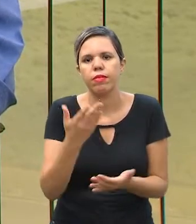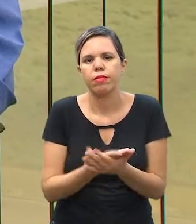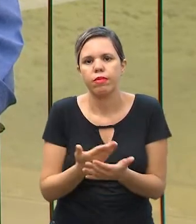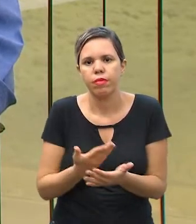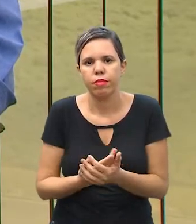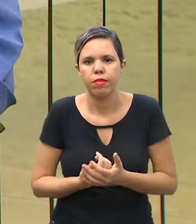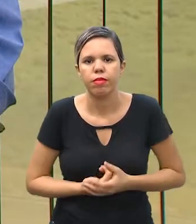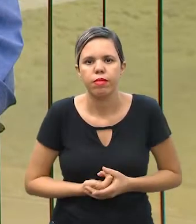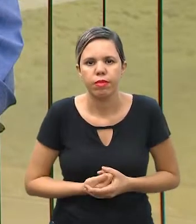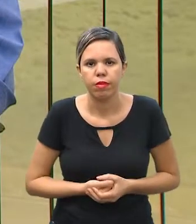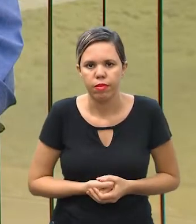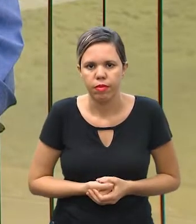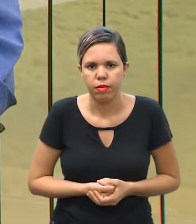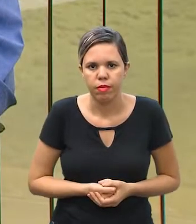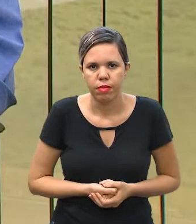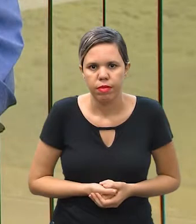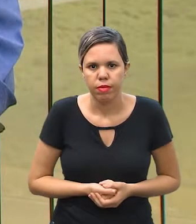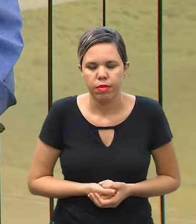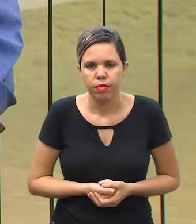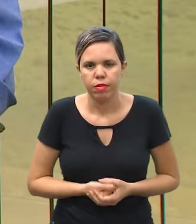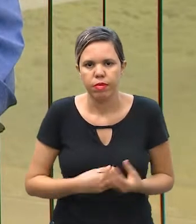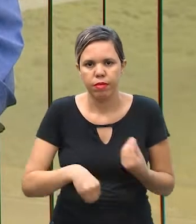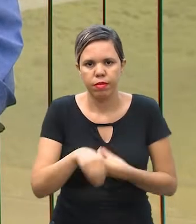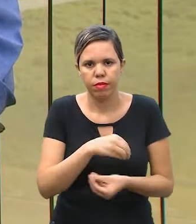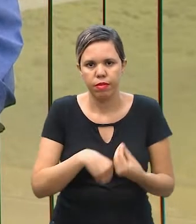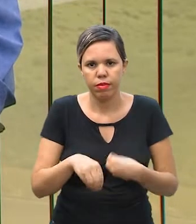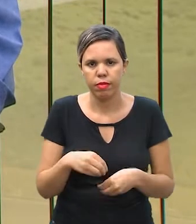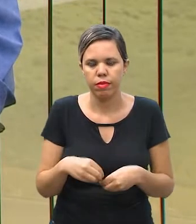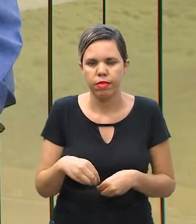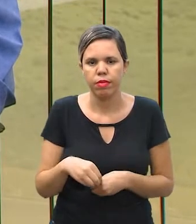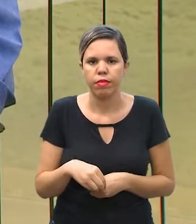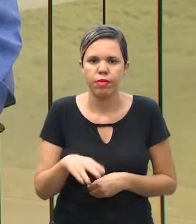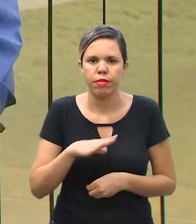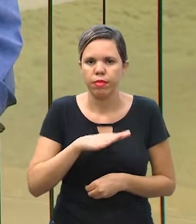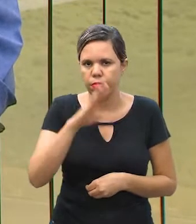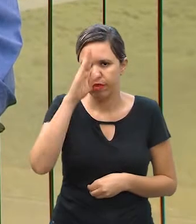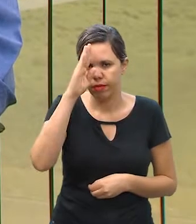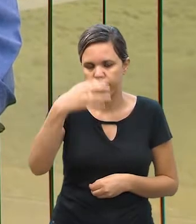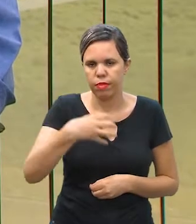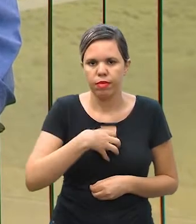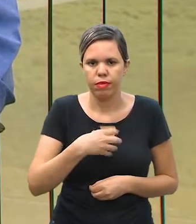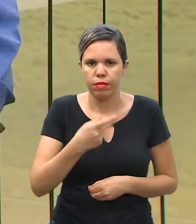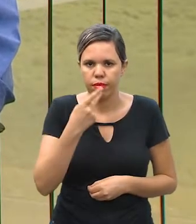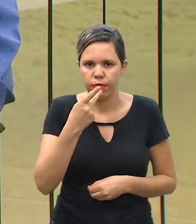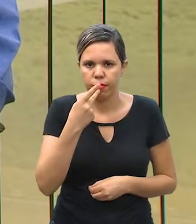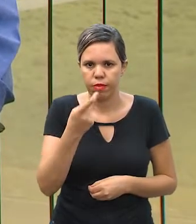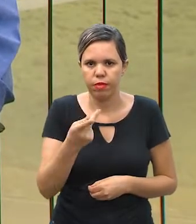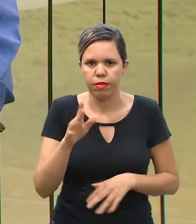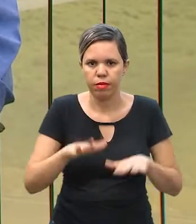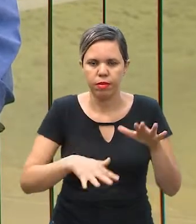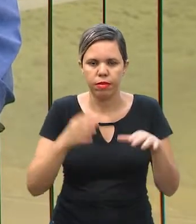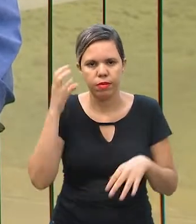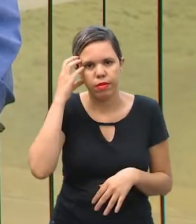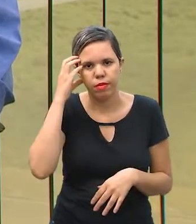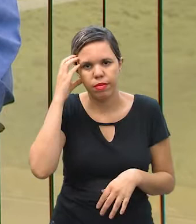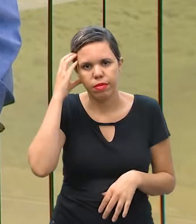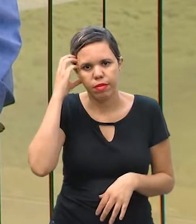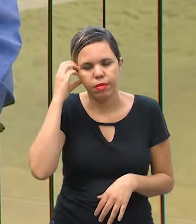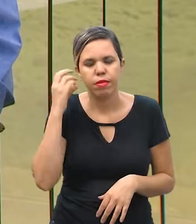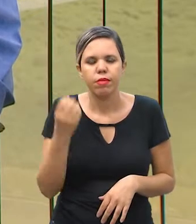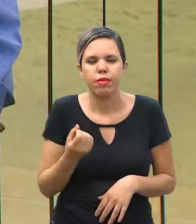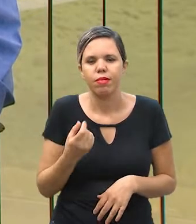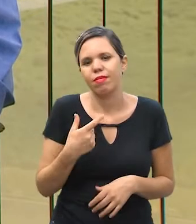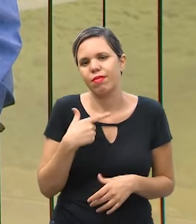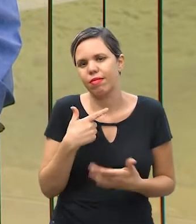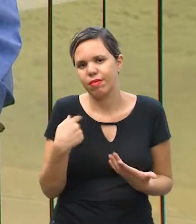estudos. E então esse misto. Na capital a gente ouvia falar pouco, às vezes pelo rádio, né? Engraçado